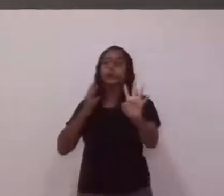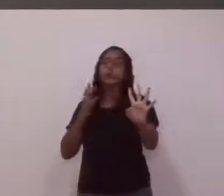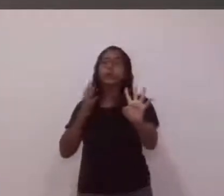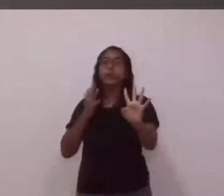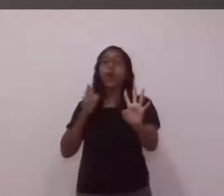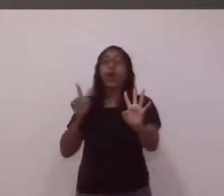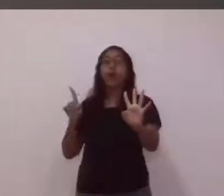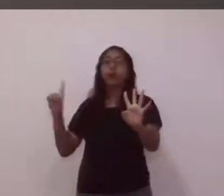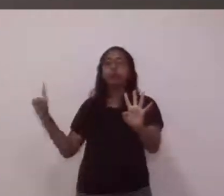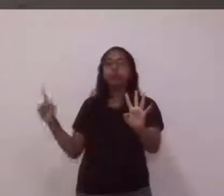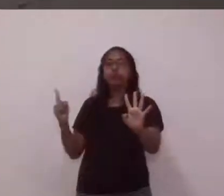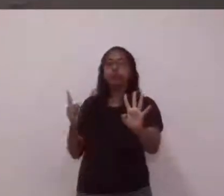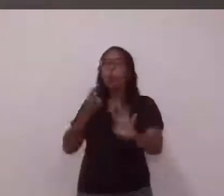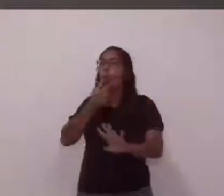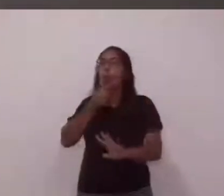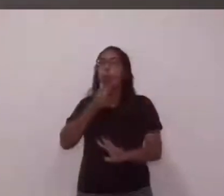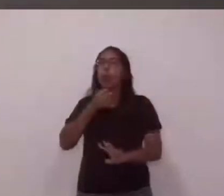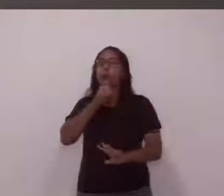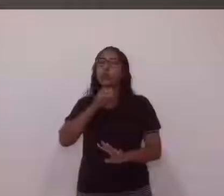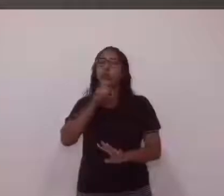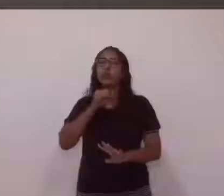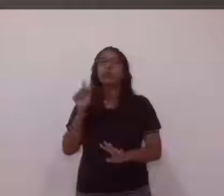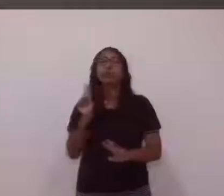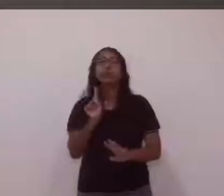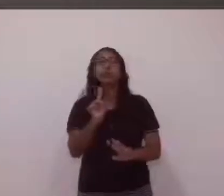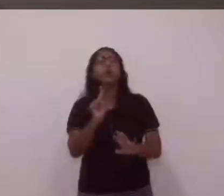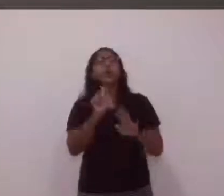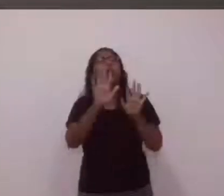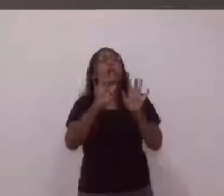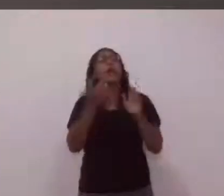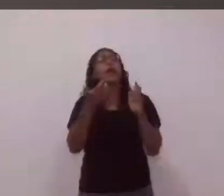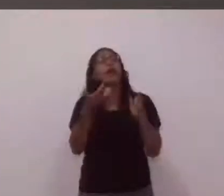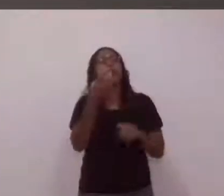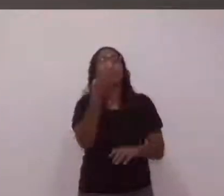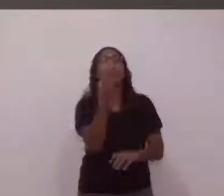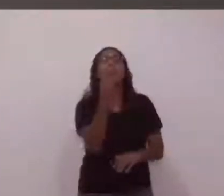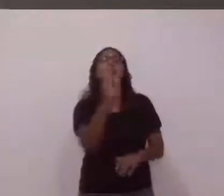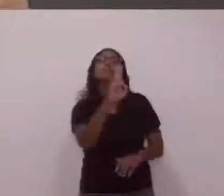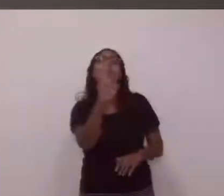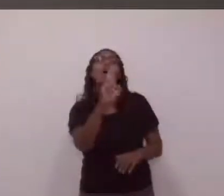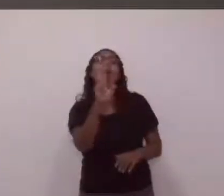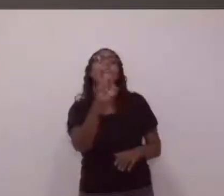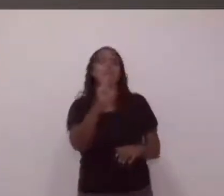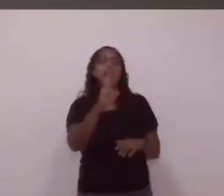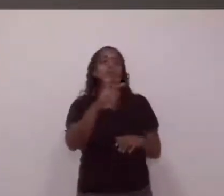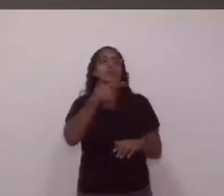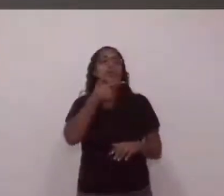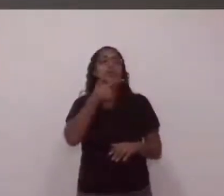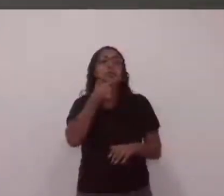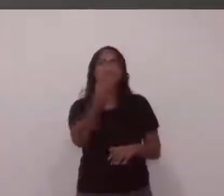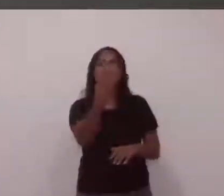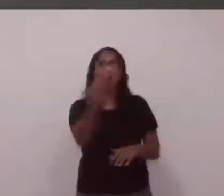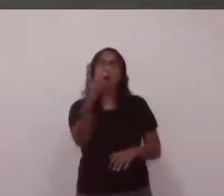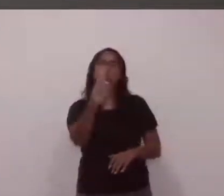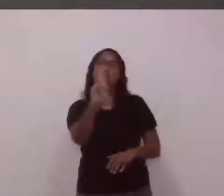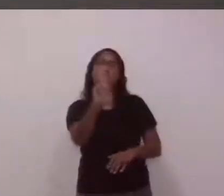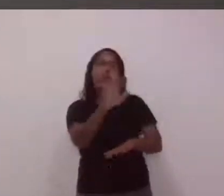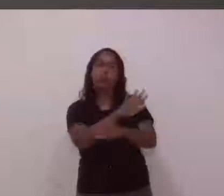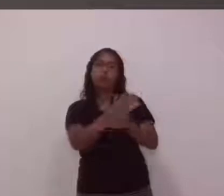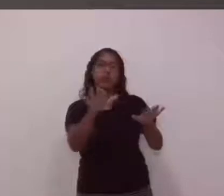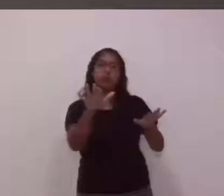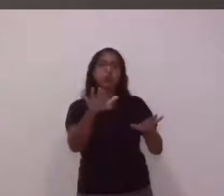vereadores ele olhou para a moça e falou assim me dá 3 reais de mussarela não é 300 gramas é 3 reais de mussarela